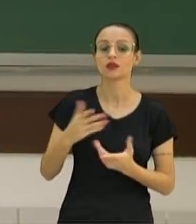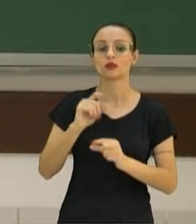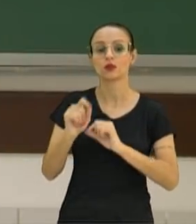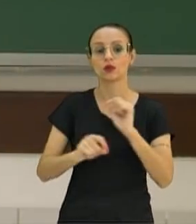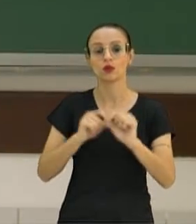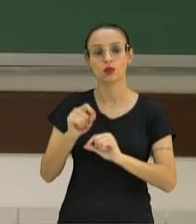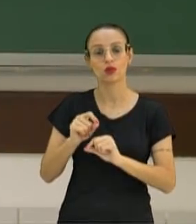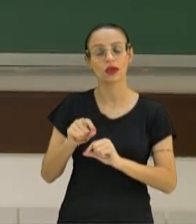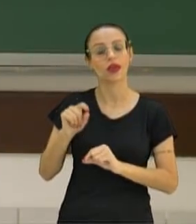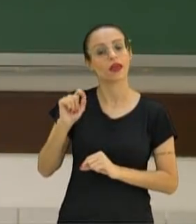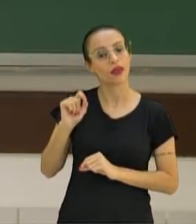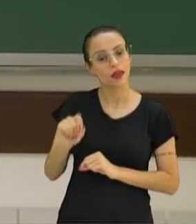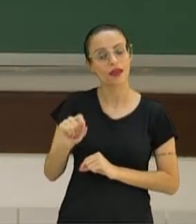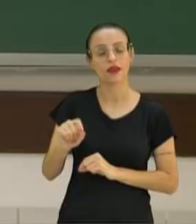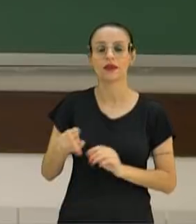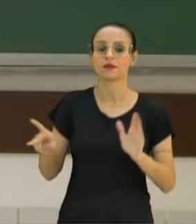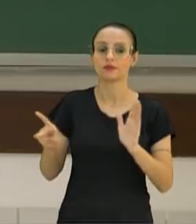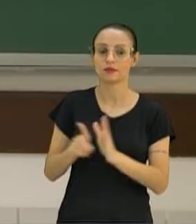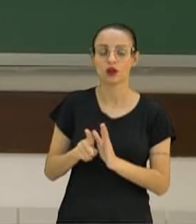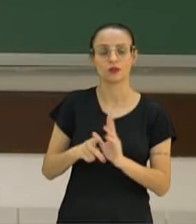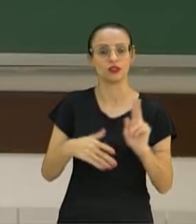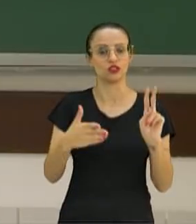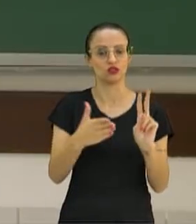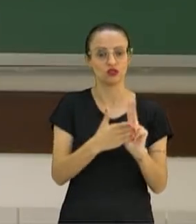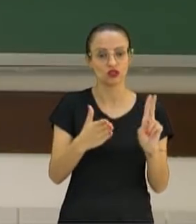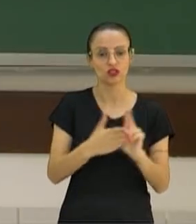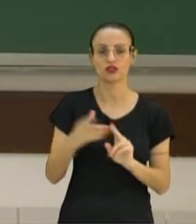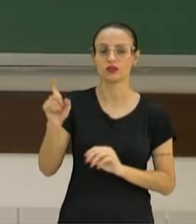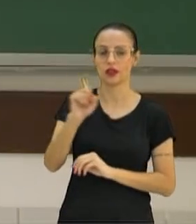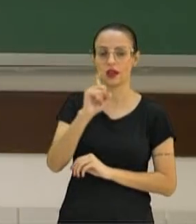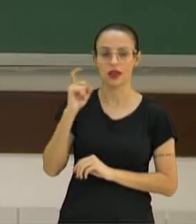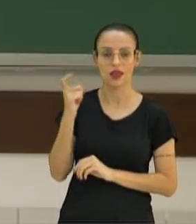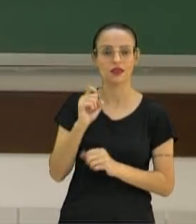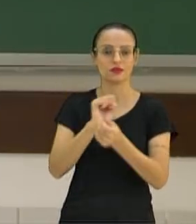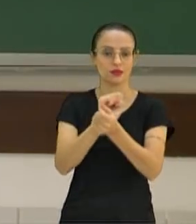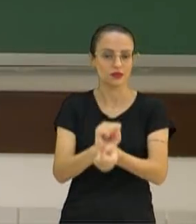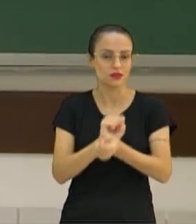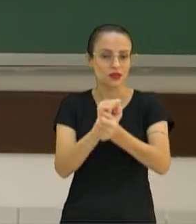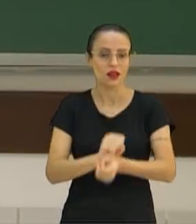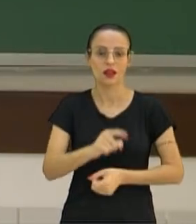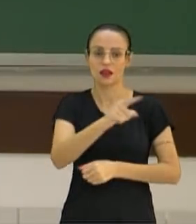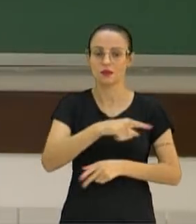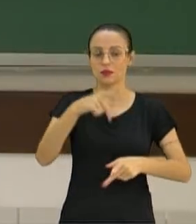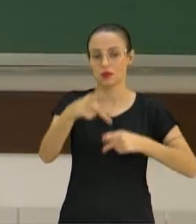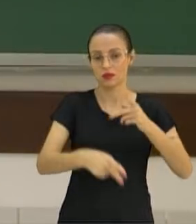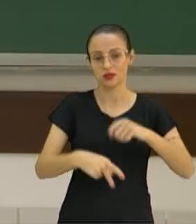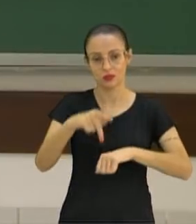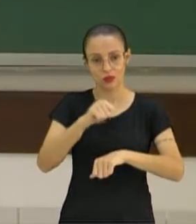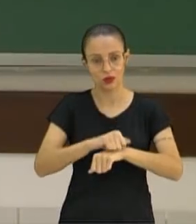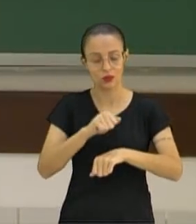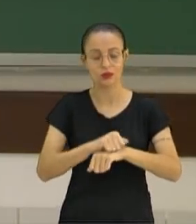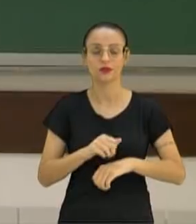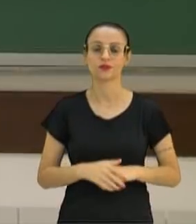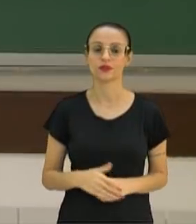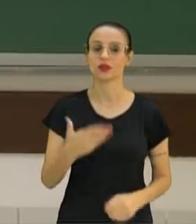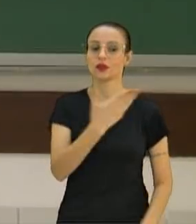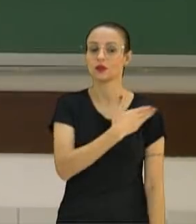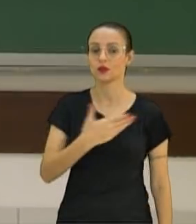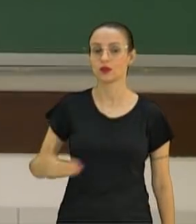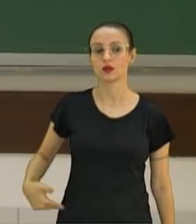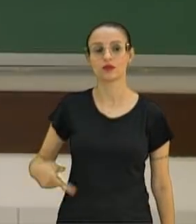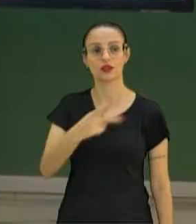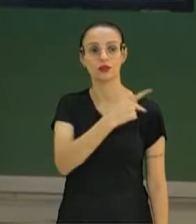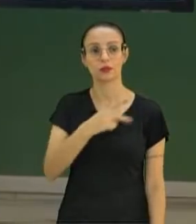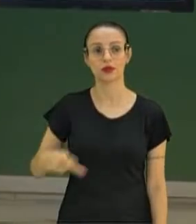essas terras que pertenciam a indígenas, a ex-escravos, a poceiros, a população mais pobre, né? O governo do